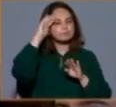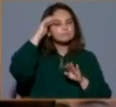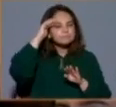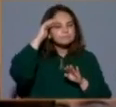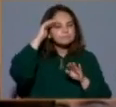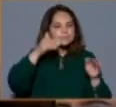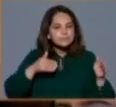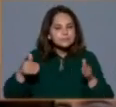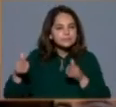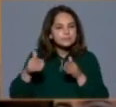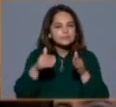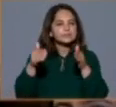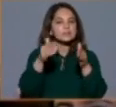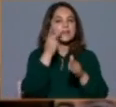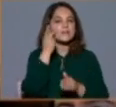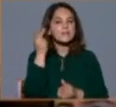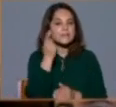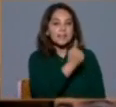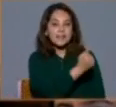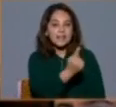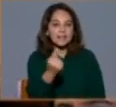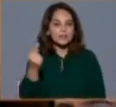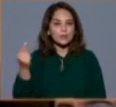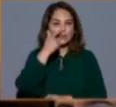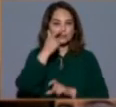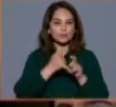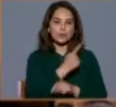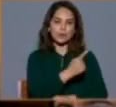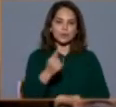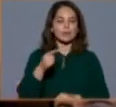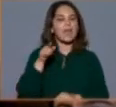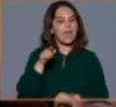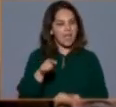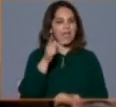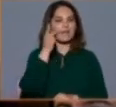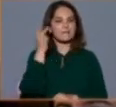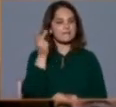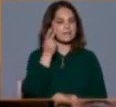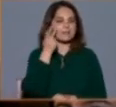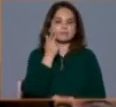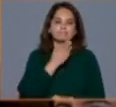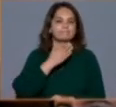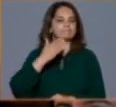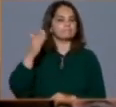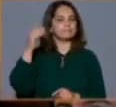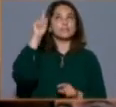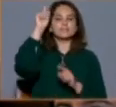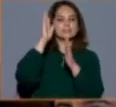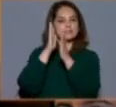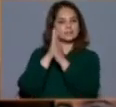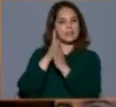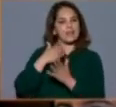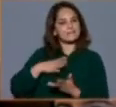vida humana, da vida de cada um de nós, seja essa vida plena que o Senhor quer para nós.